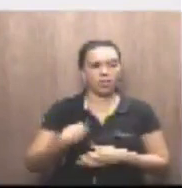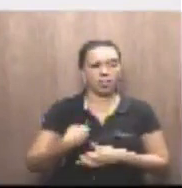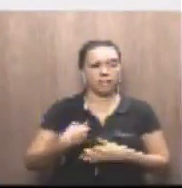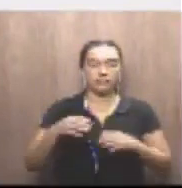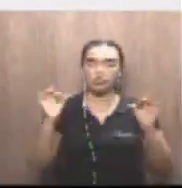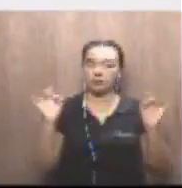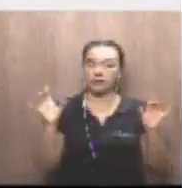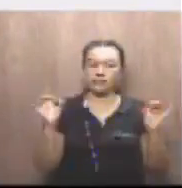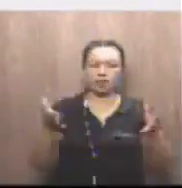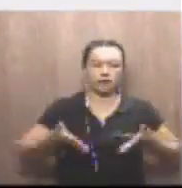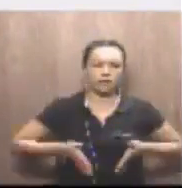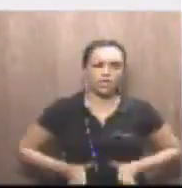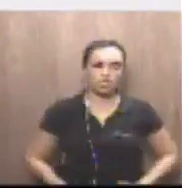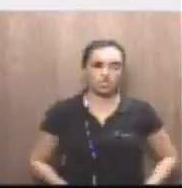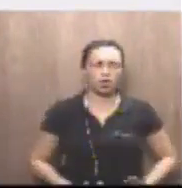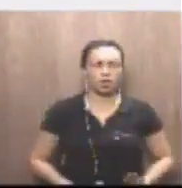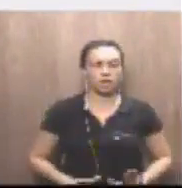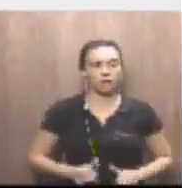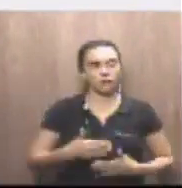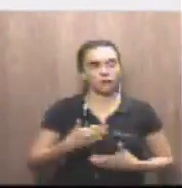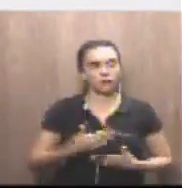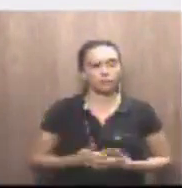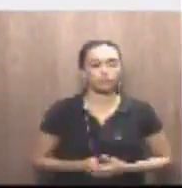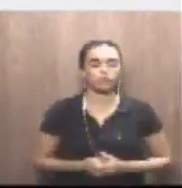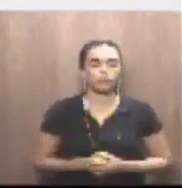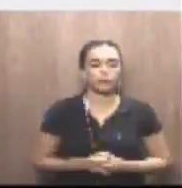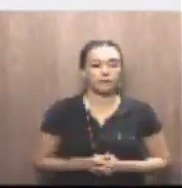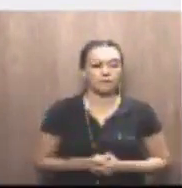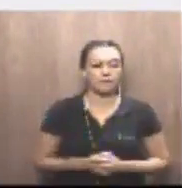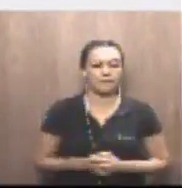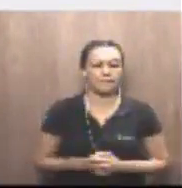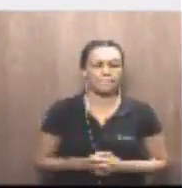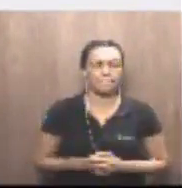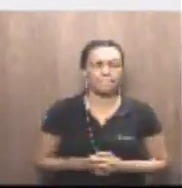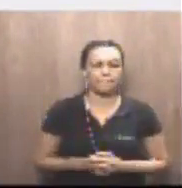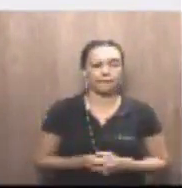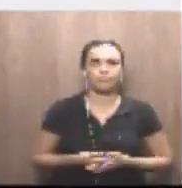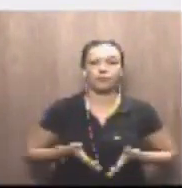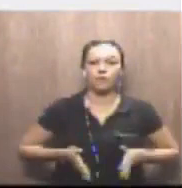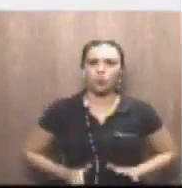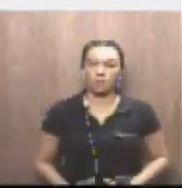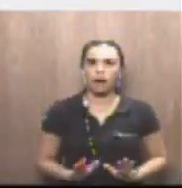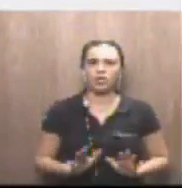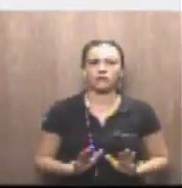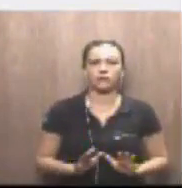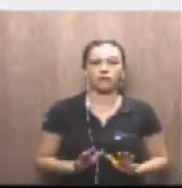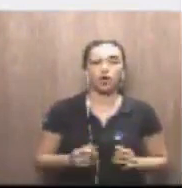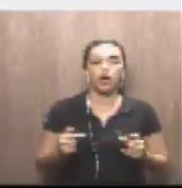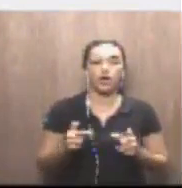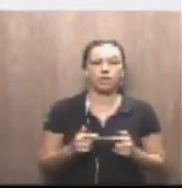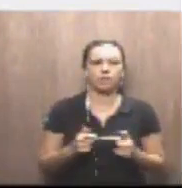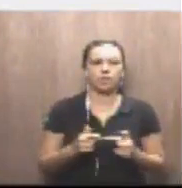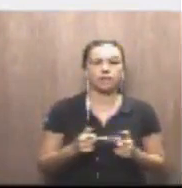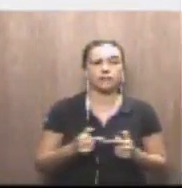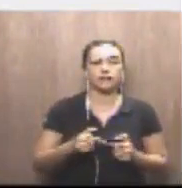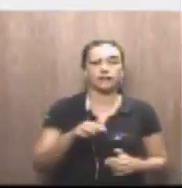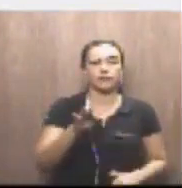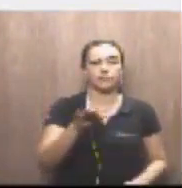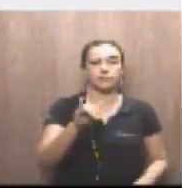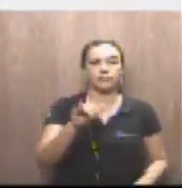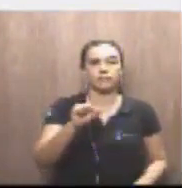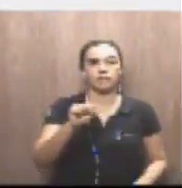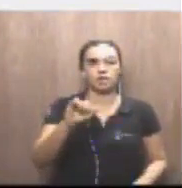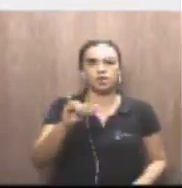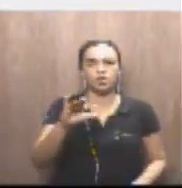extraordinária beleza da fisiologia do parto. O parto é um evento fisiológico. Em seus seminários,